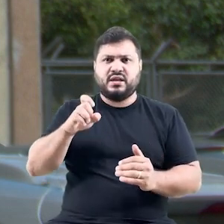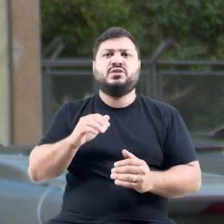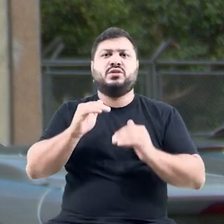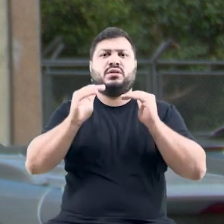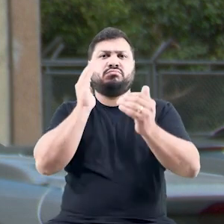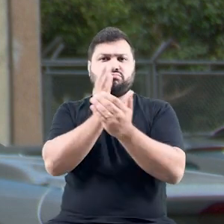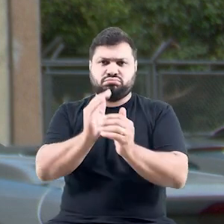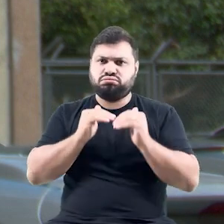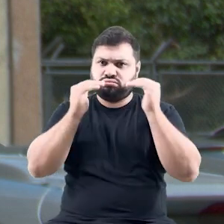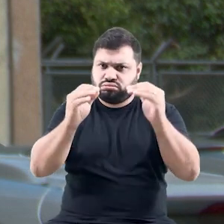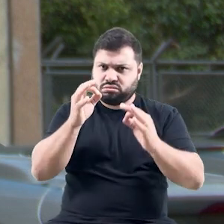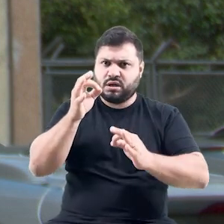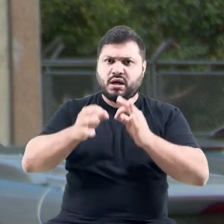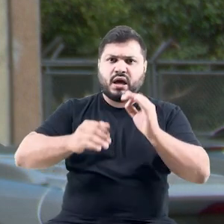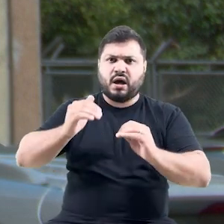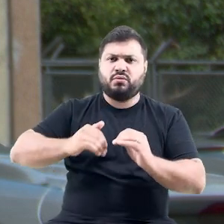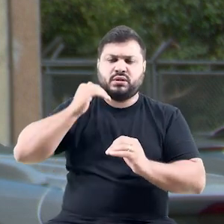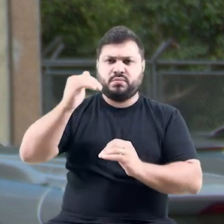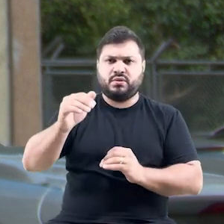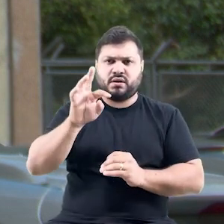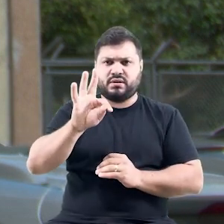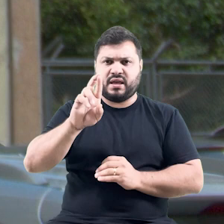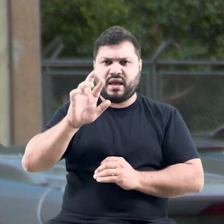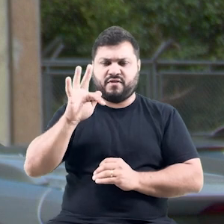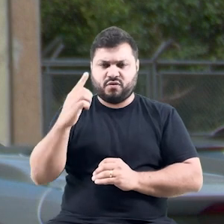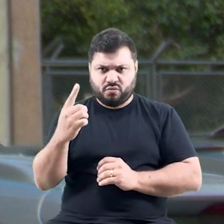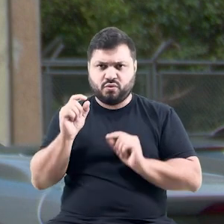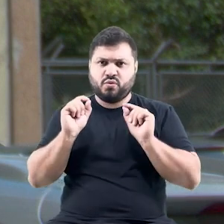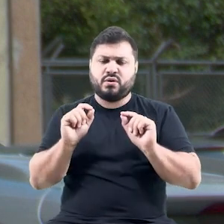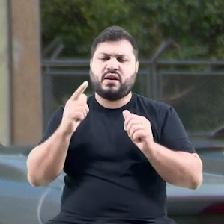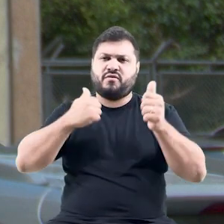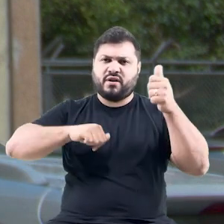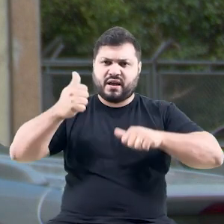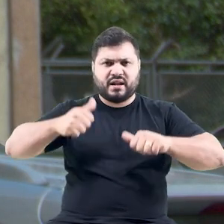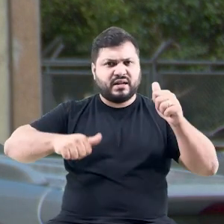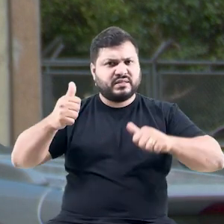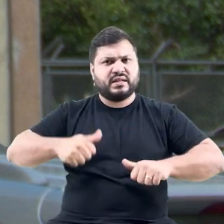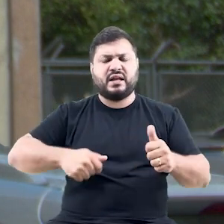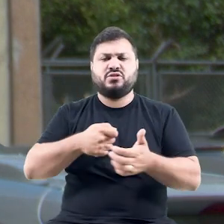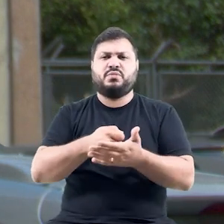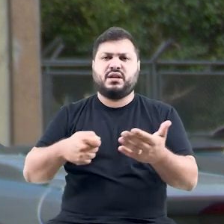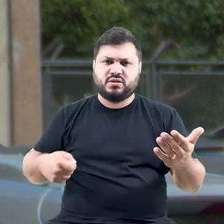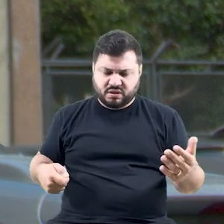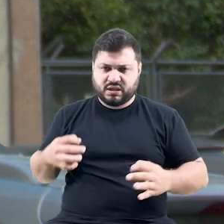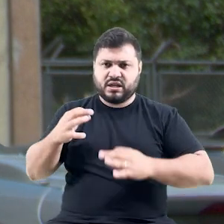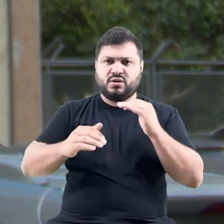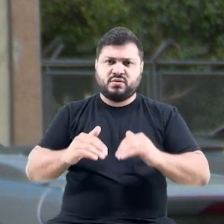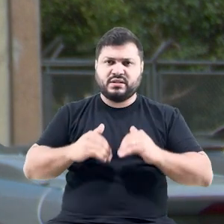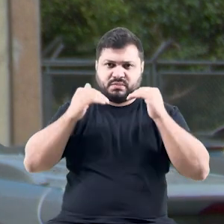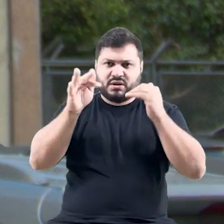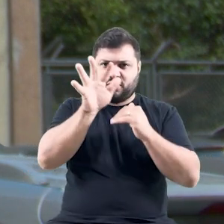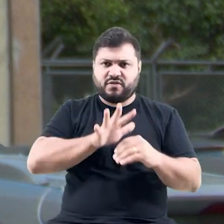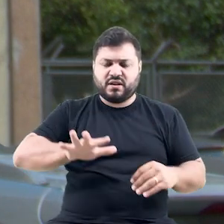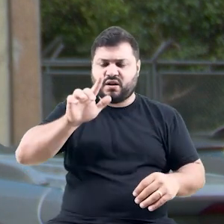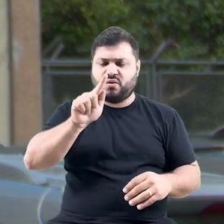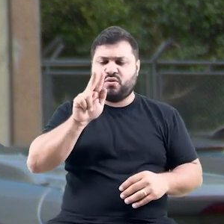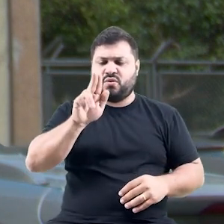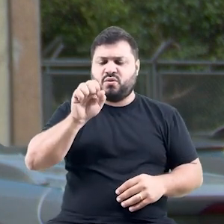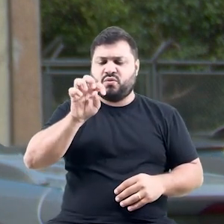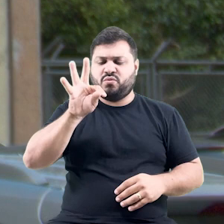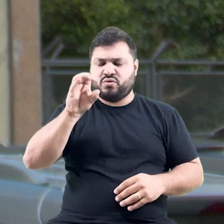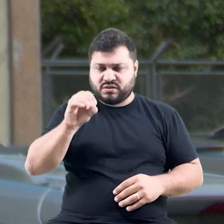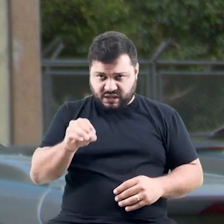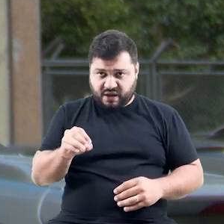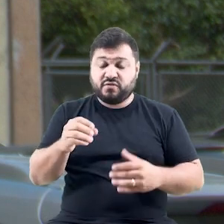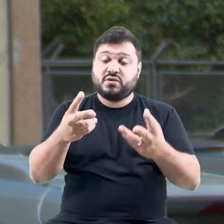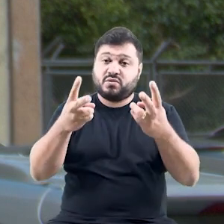Leidiane recorreu ao Tribunal Regional Federal da Primeira Região. O caso foi analisado sob a relatoria do desembargador federal Gustavo